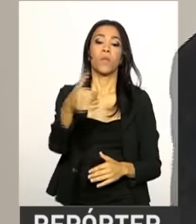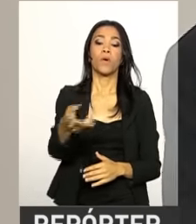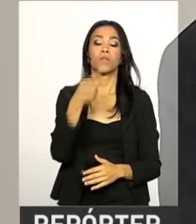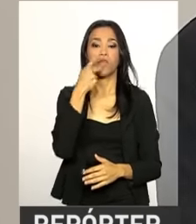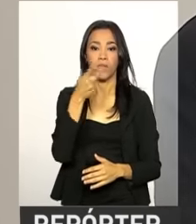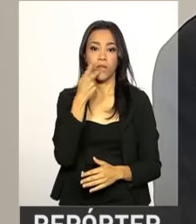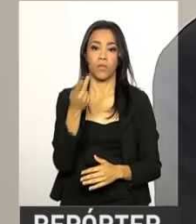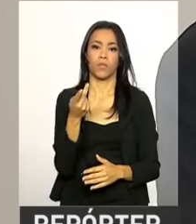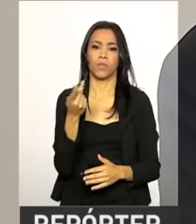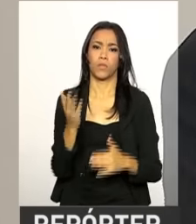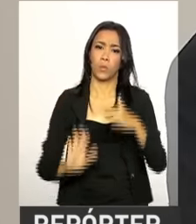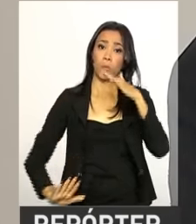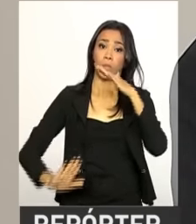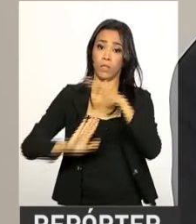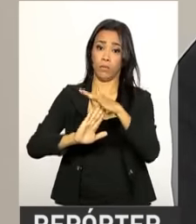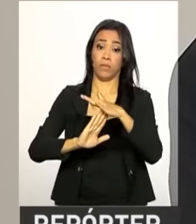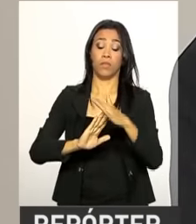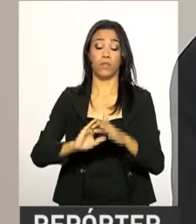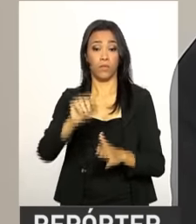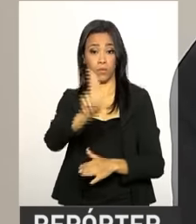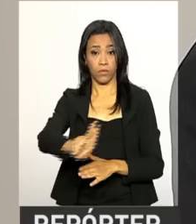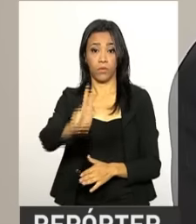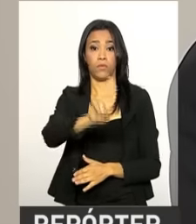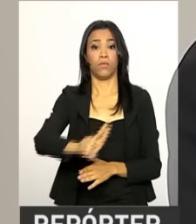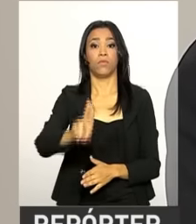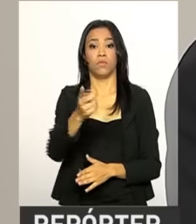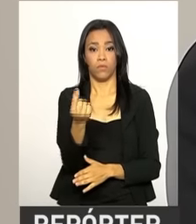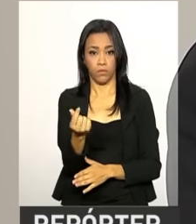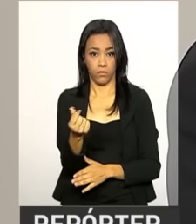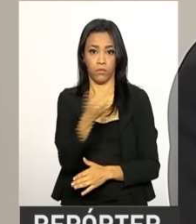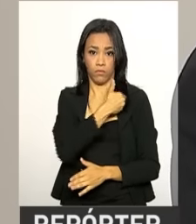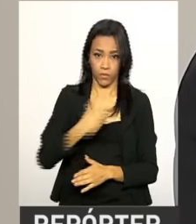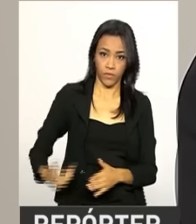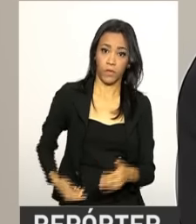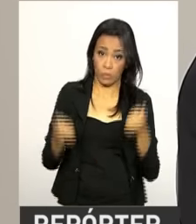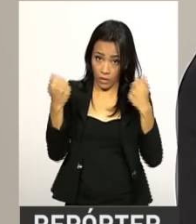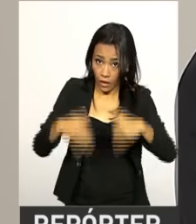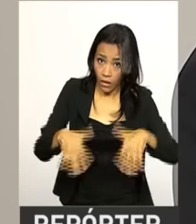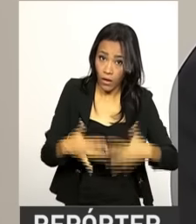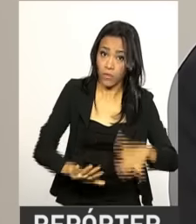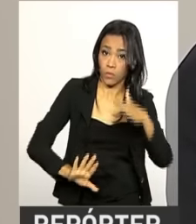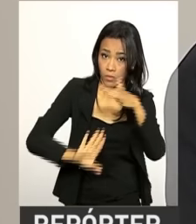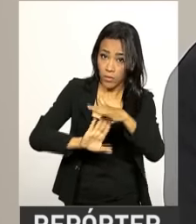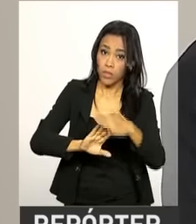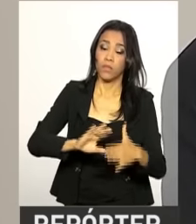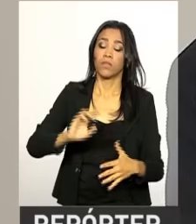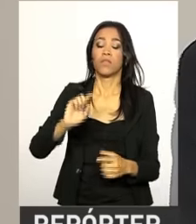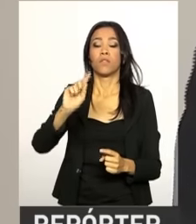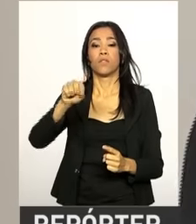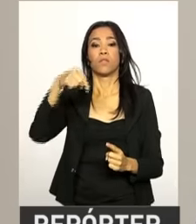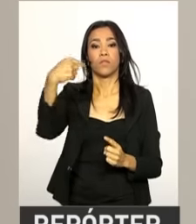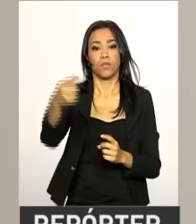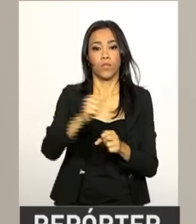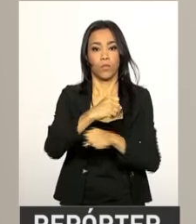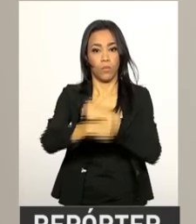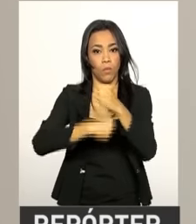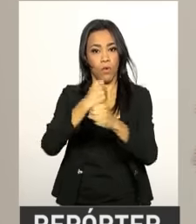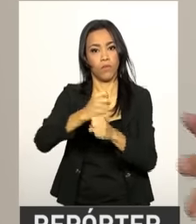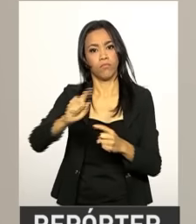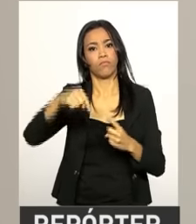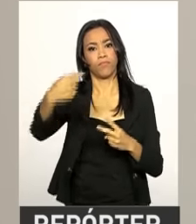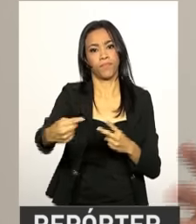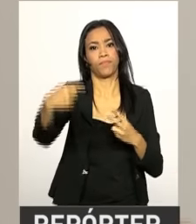limitação dos gastos públicos, permitindo que o acréscimo de um ano para outro seja apenas